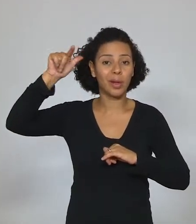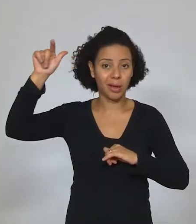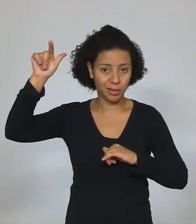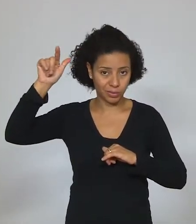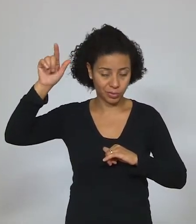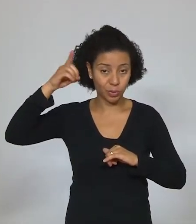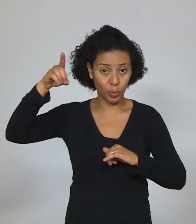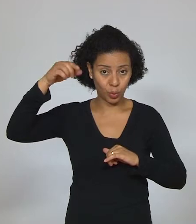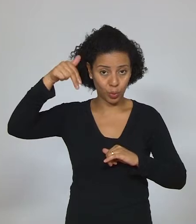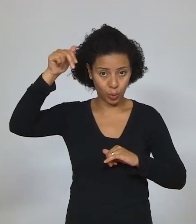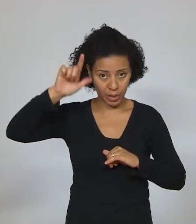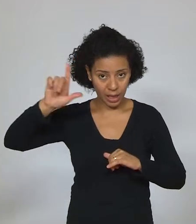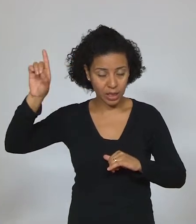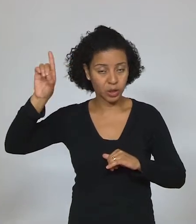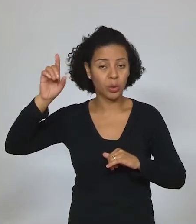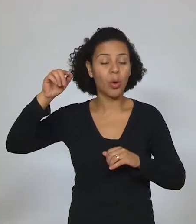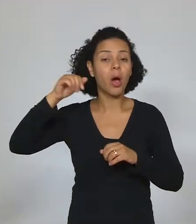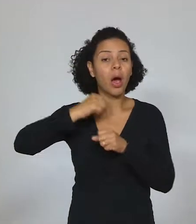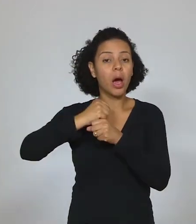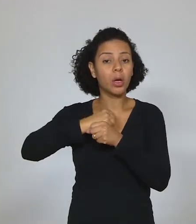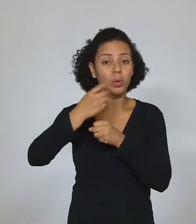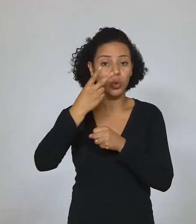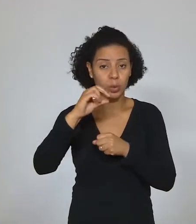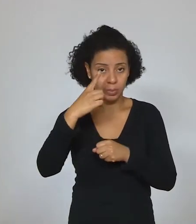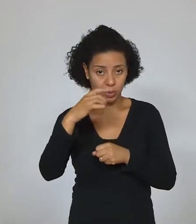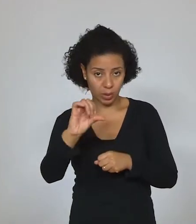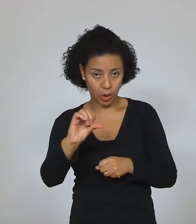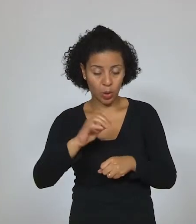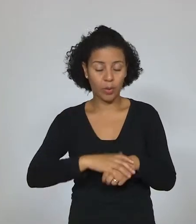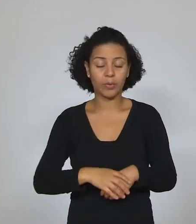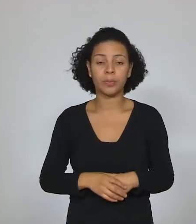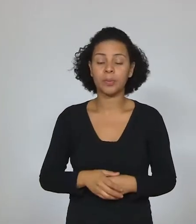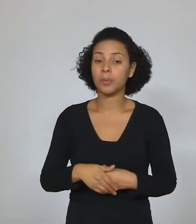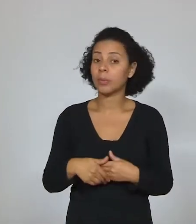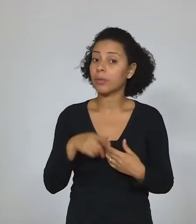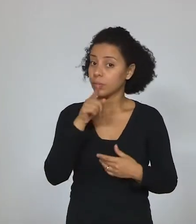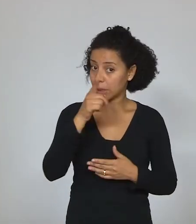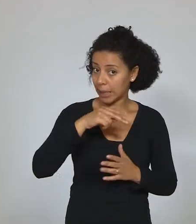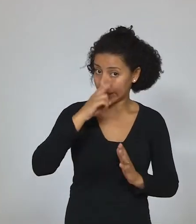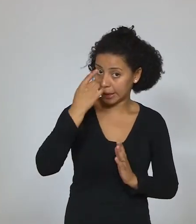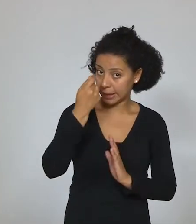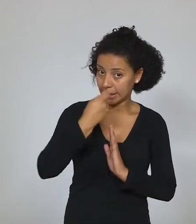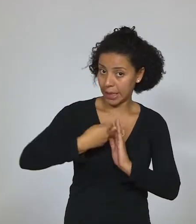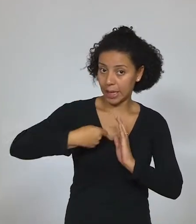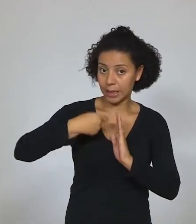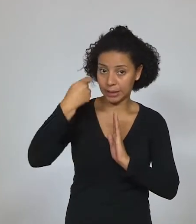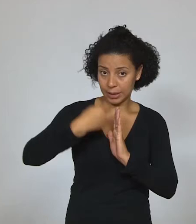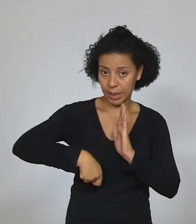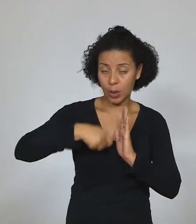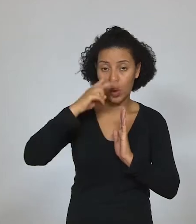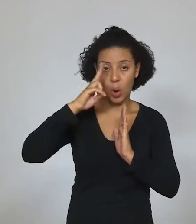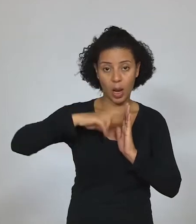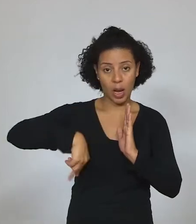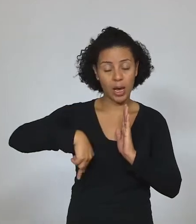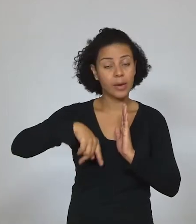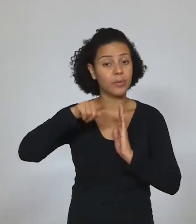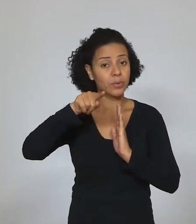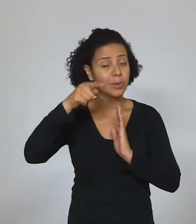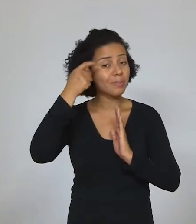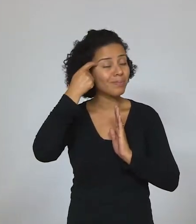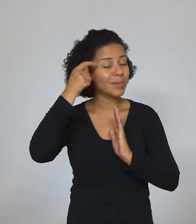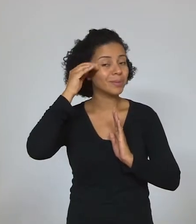ano de 2019. Tendo lido o texto, eu quero que você reflita, aluno, sobre quais são os